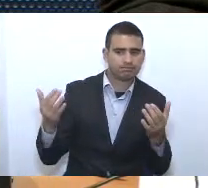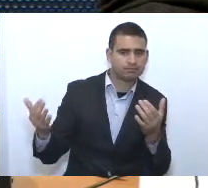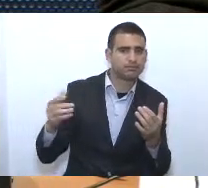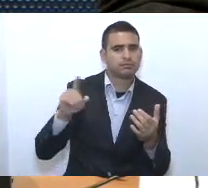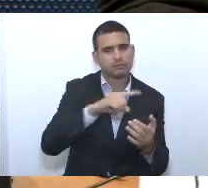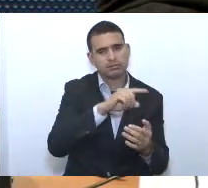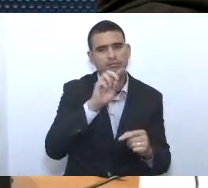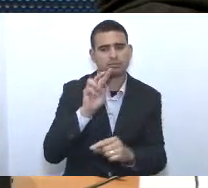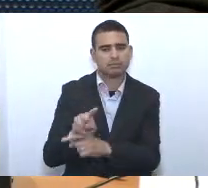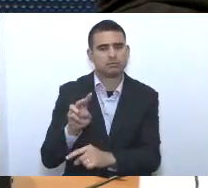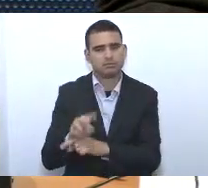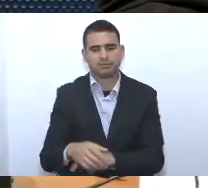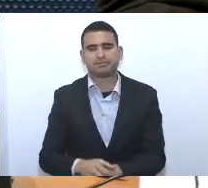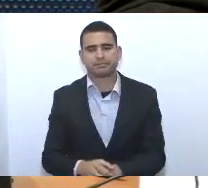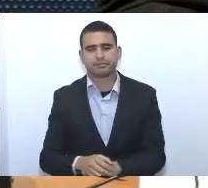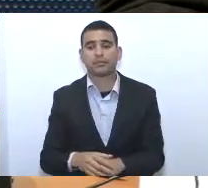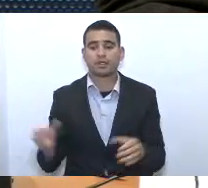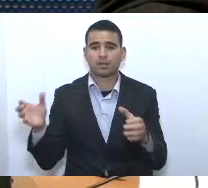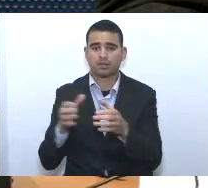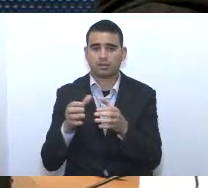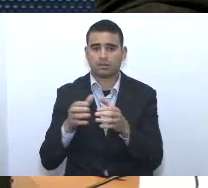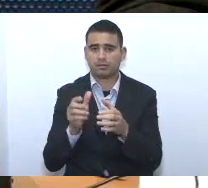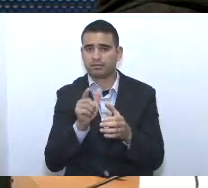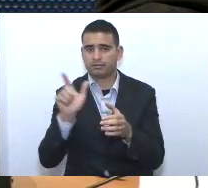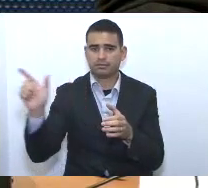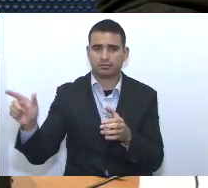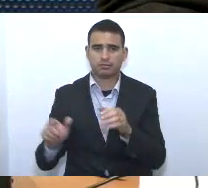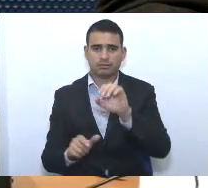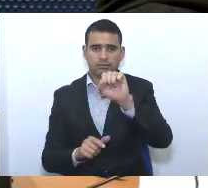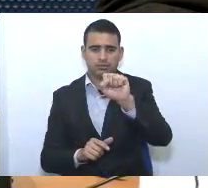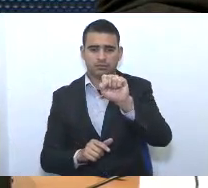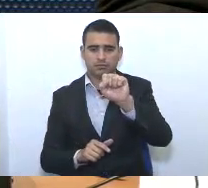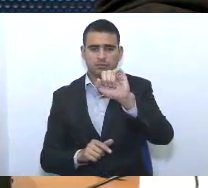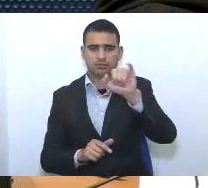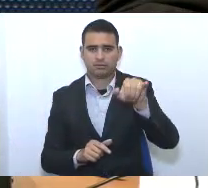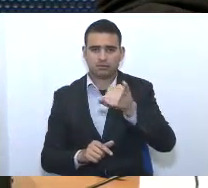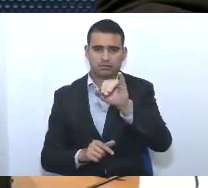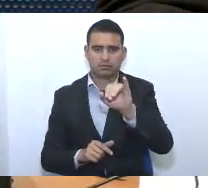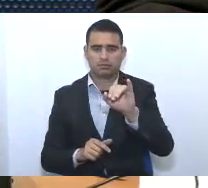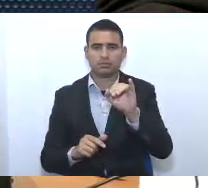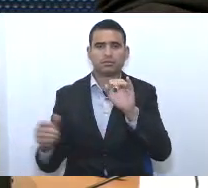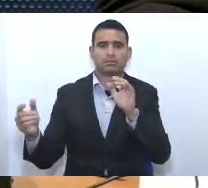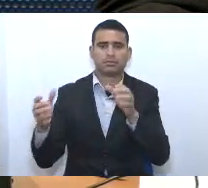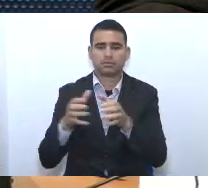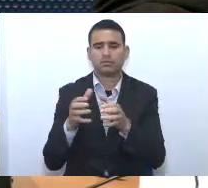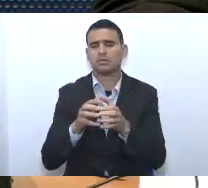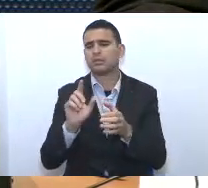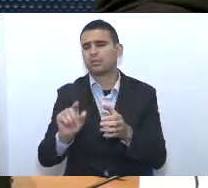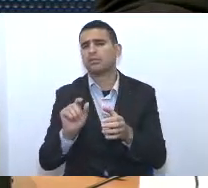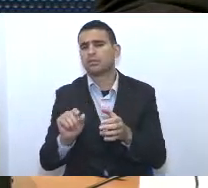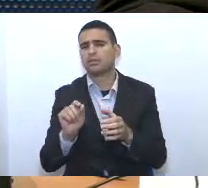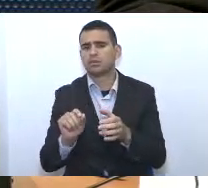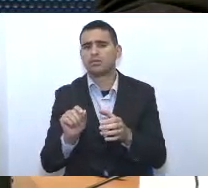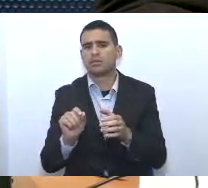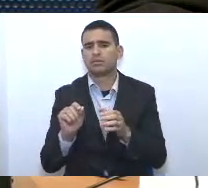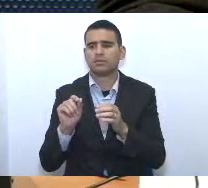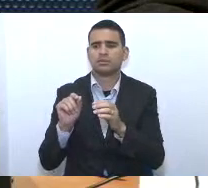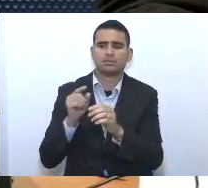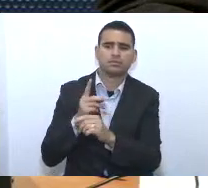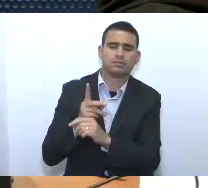também o SJ02, que é uma diretoria de consultoria, é um departamento de consultoria jurídica muito